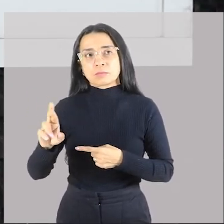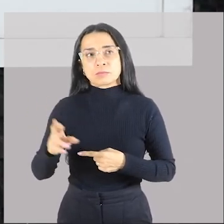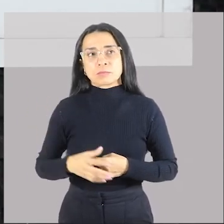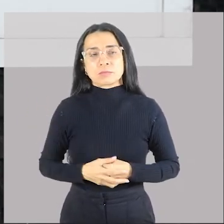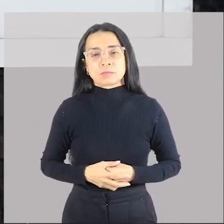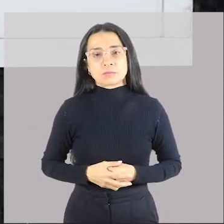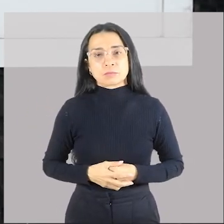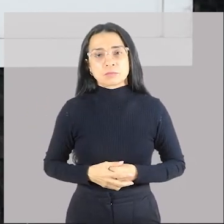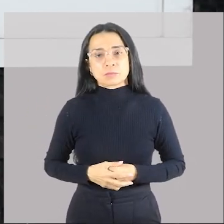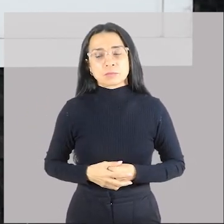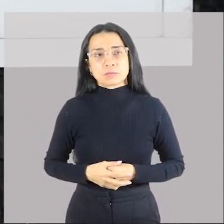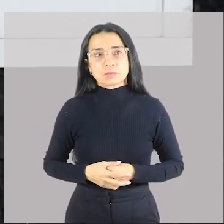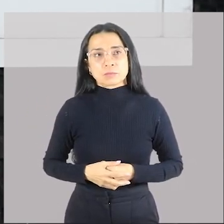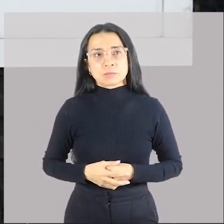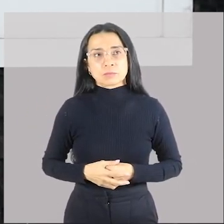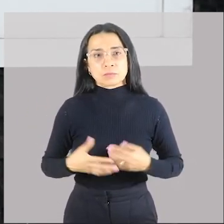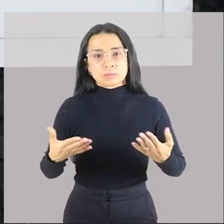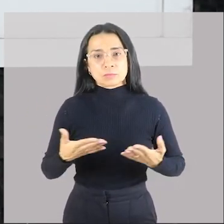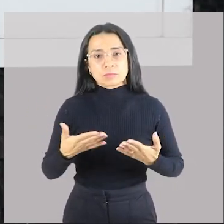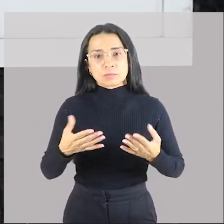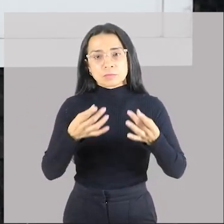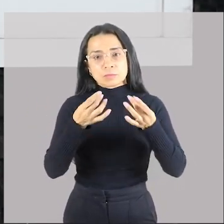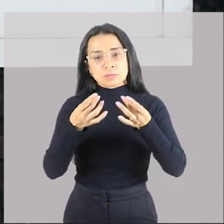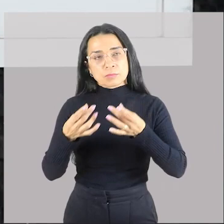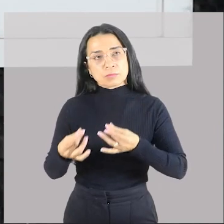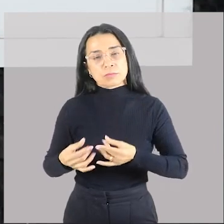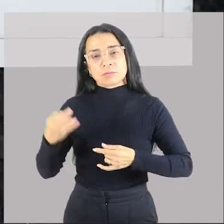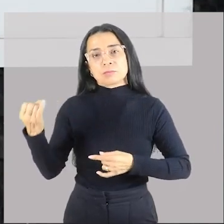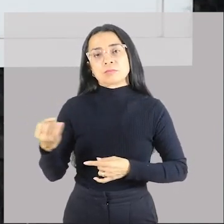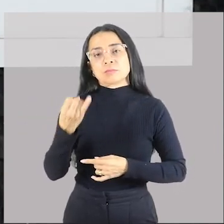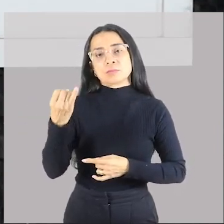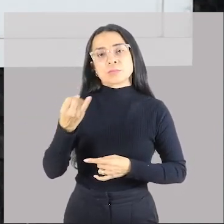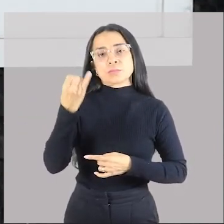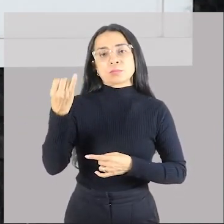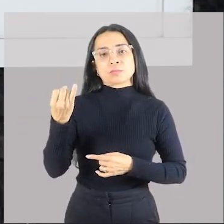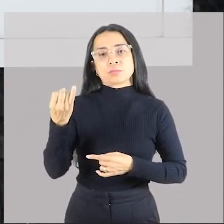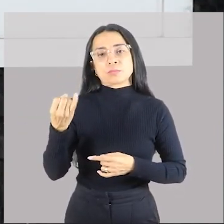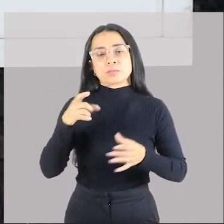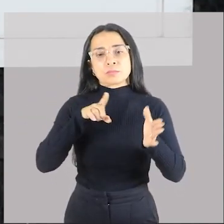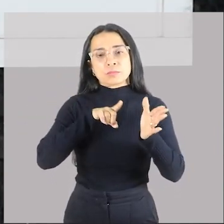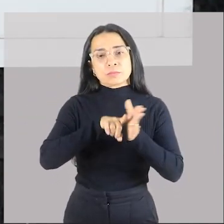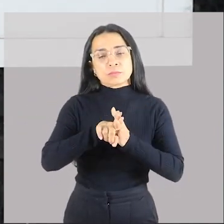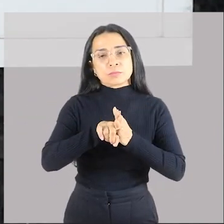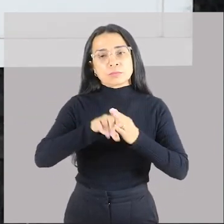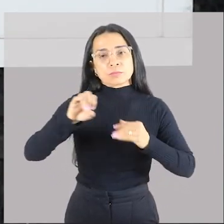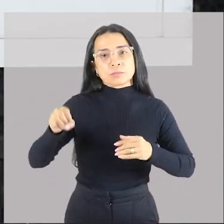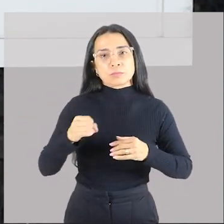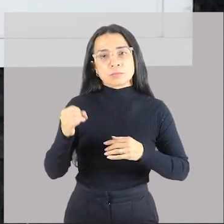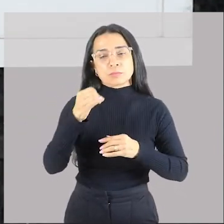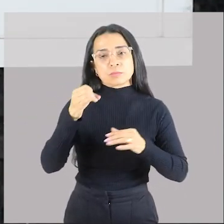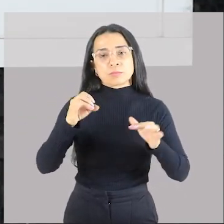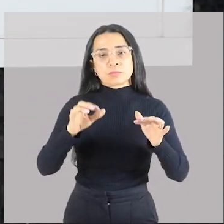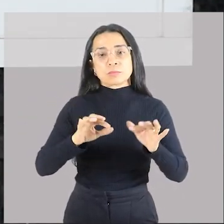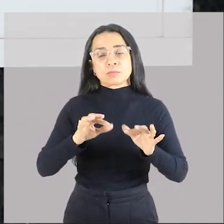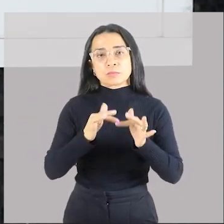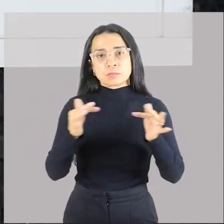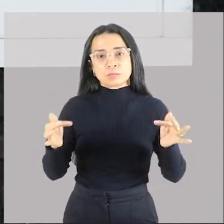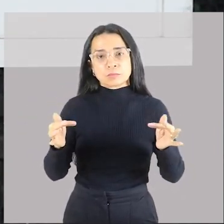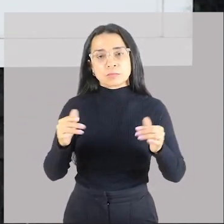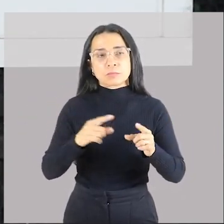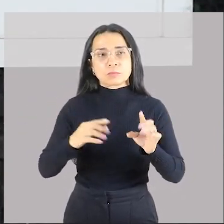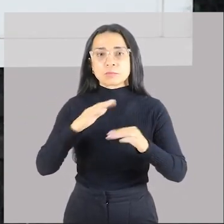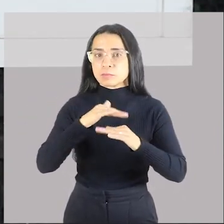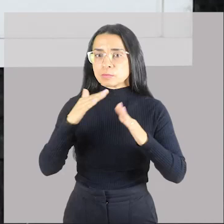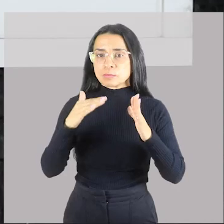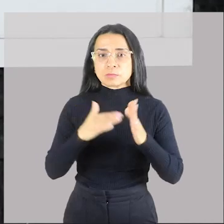Certo, turma. Agora, um detalhe bastante importante. Na questão do juros simples, esse montante